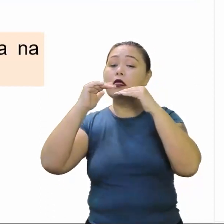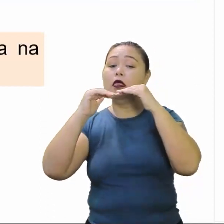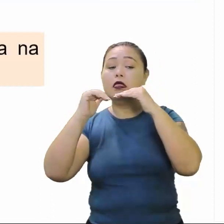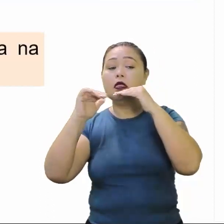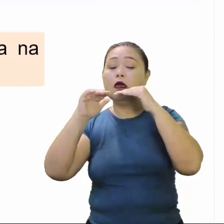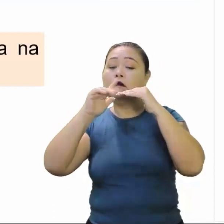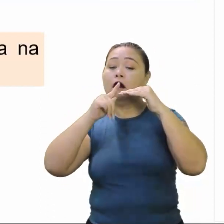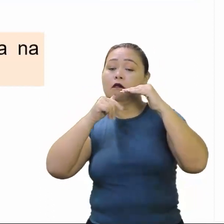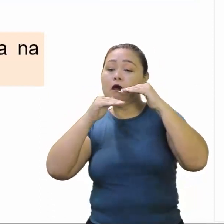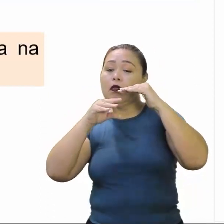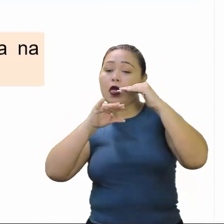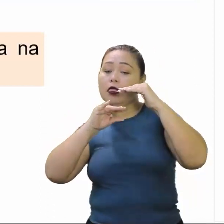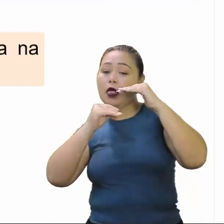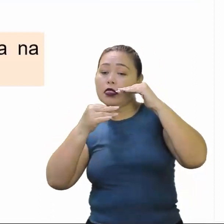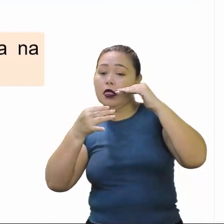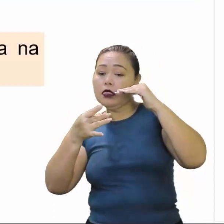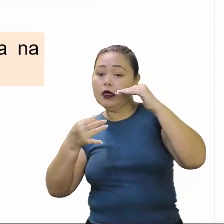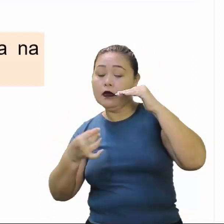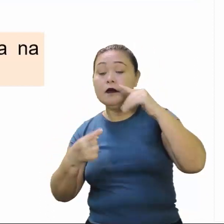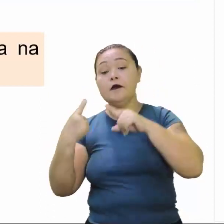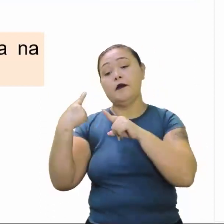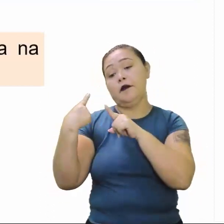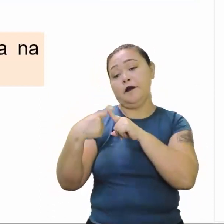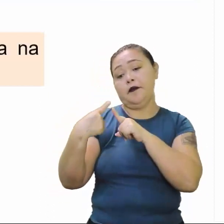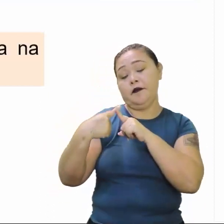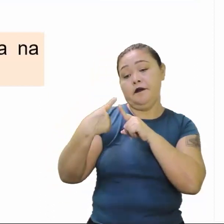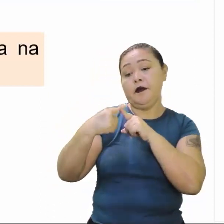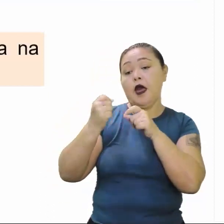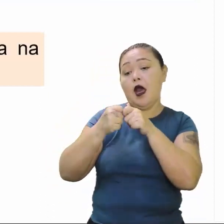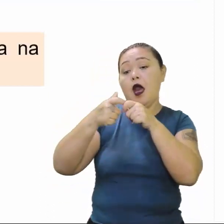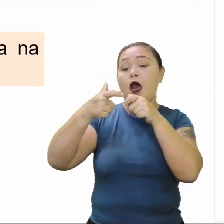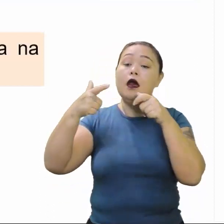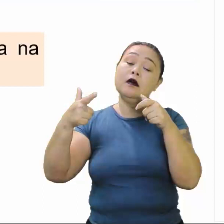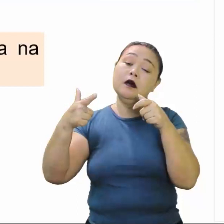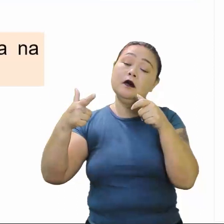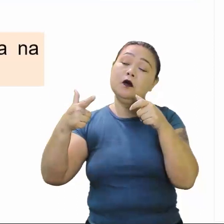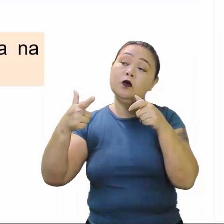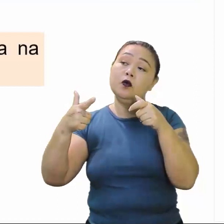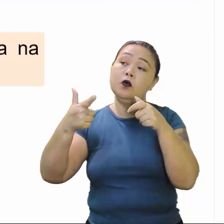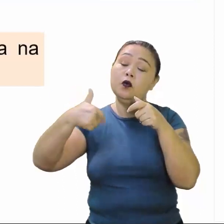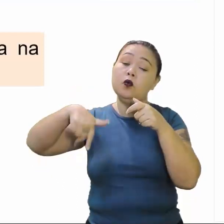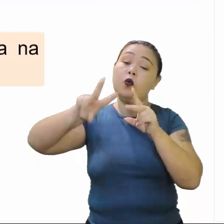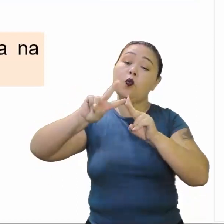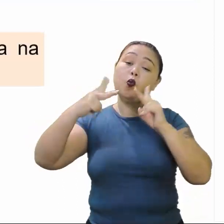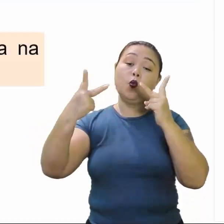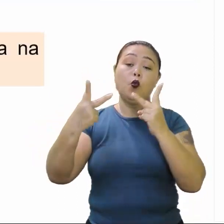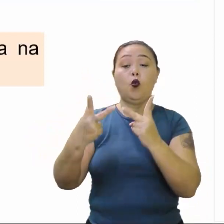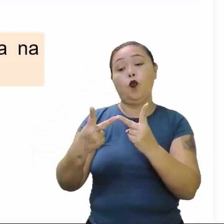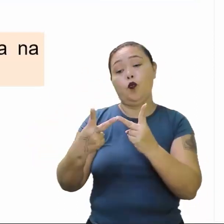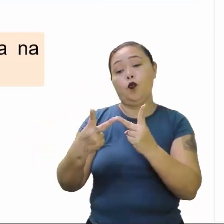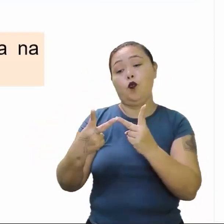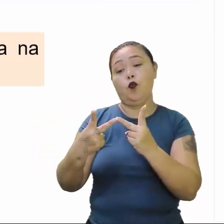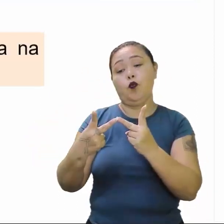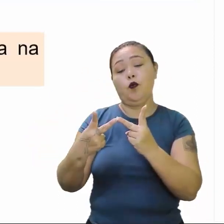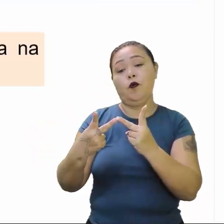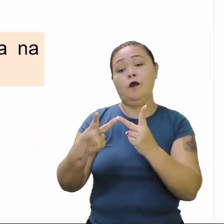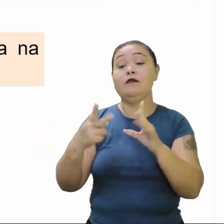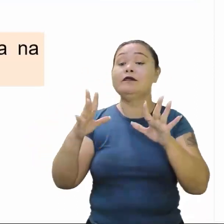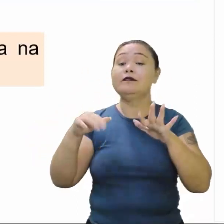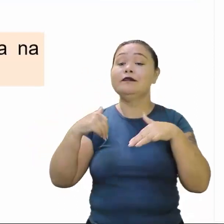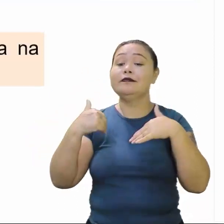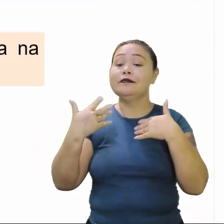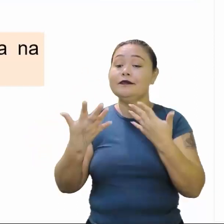água líquida. Por quê? Porque aumenta o seu volume. E